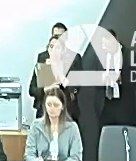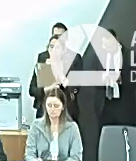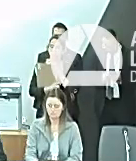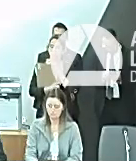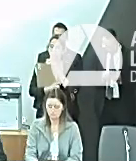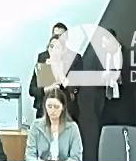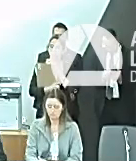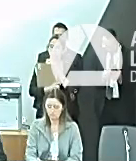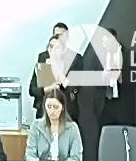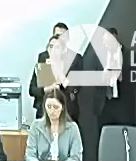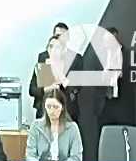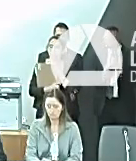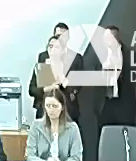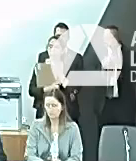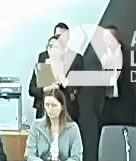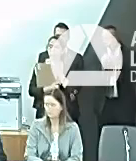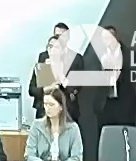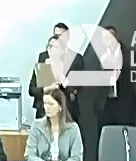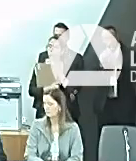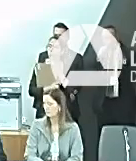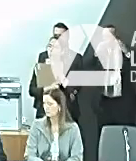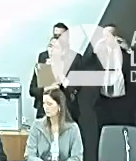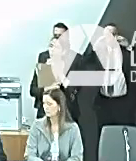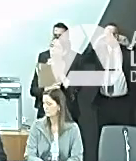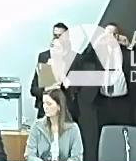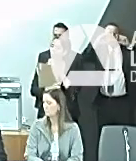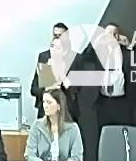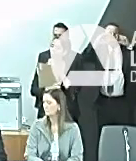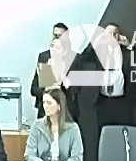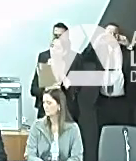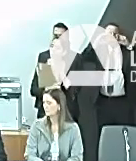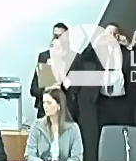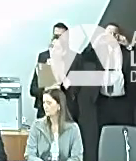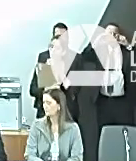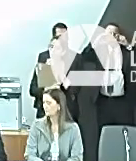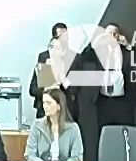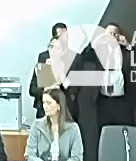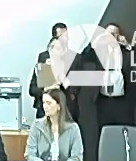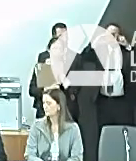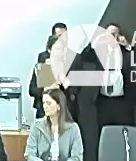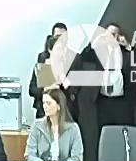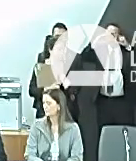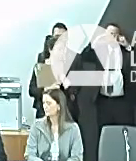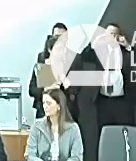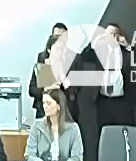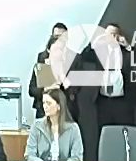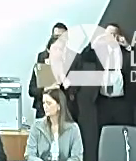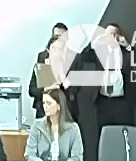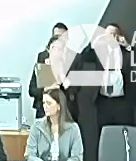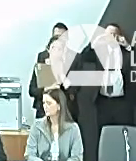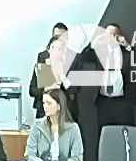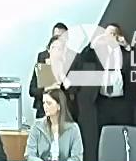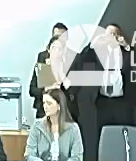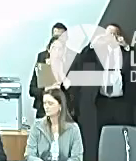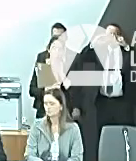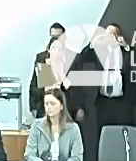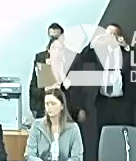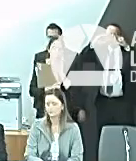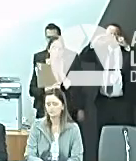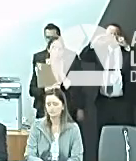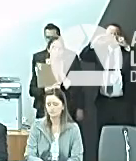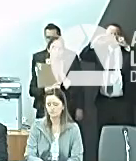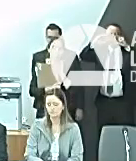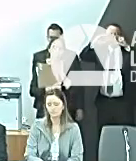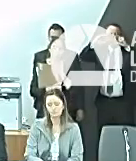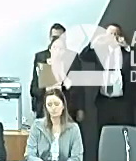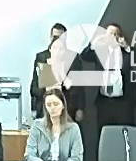crepe dias duarte subsecretária de gestão de pessoas da secretaria de estado de planejamento e gestão representando